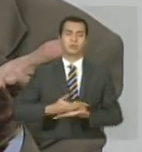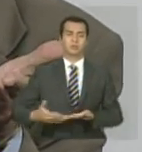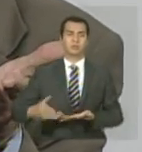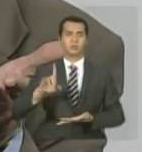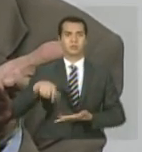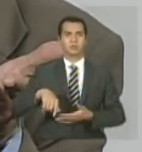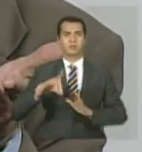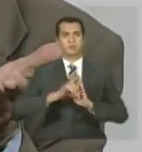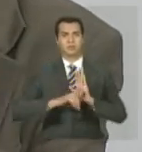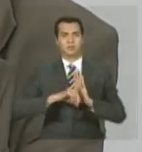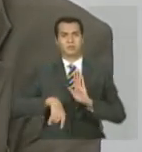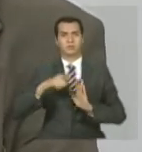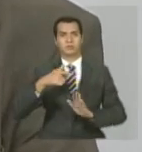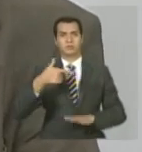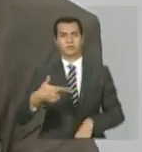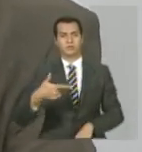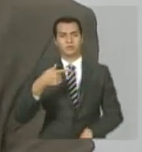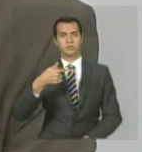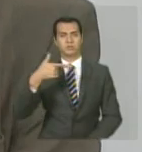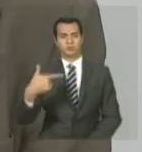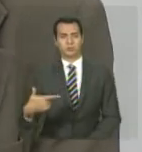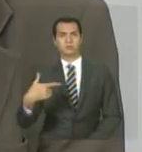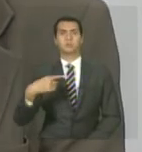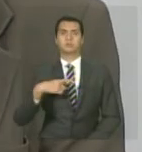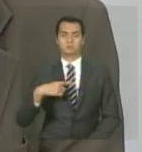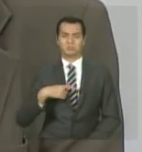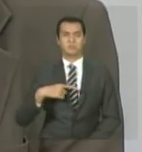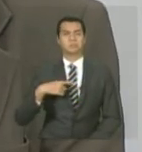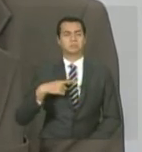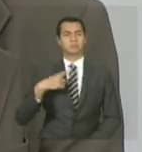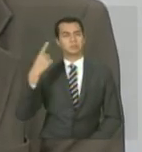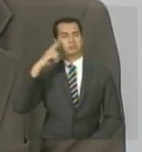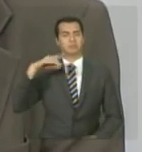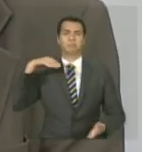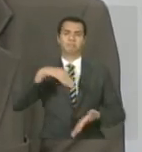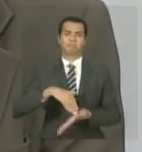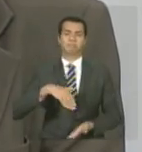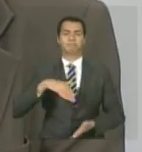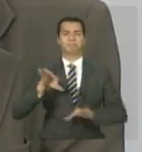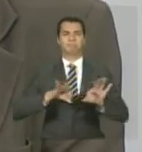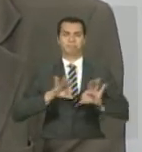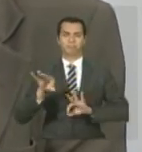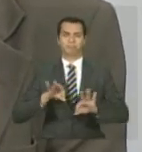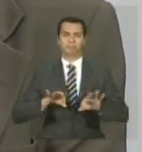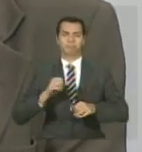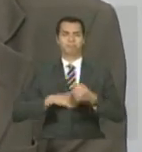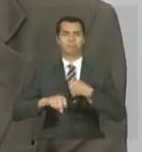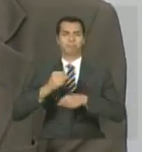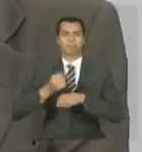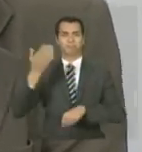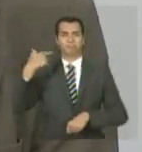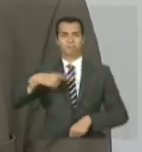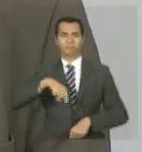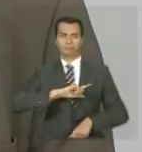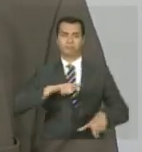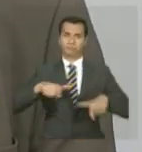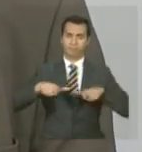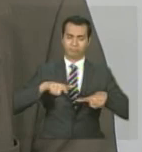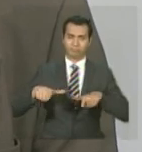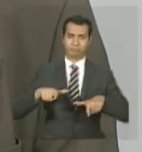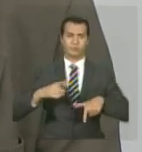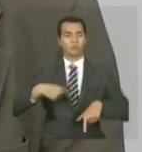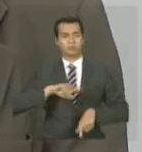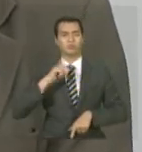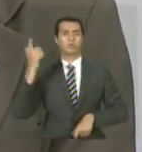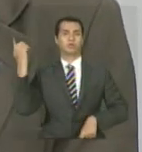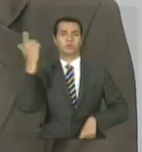decreto 7272, que definiu o prazo para elaborar o plano, nós começamos a trabalhar no ano passado no plano. E conseguimos, primeiro, cumprir prazo.